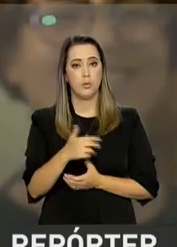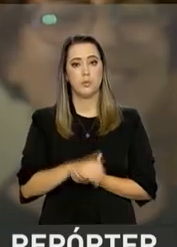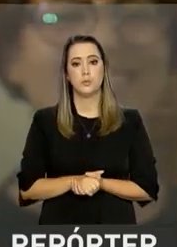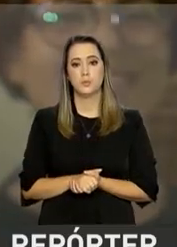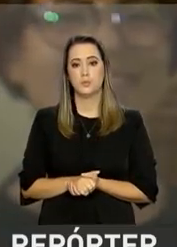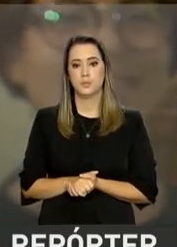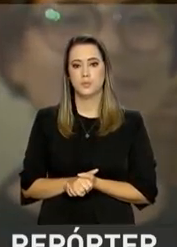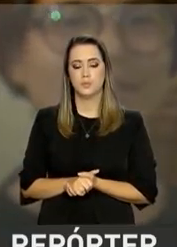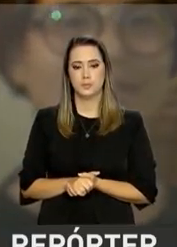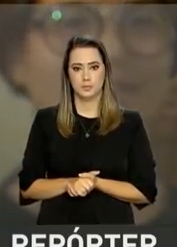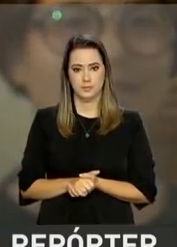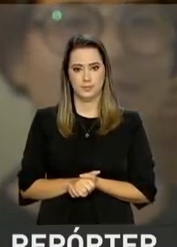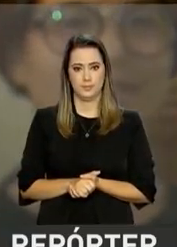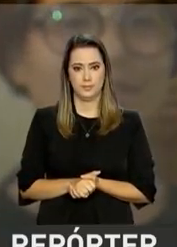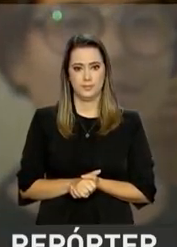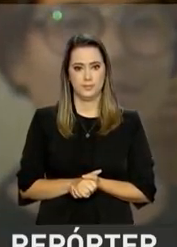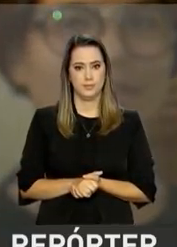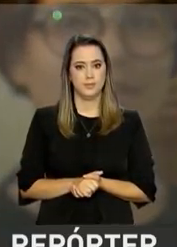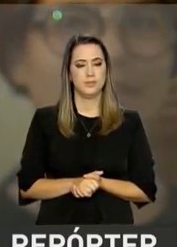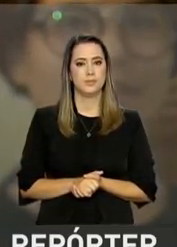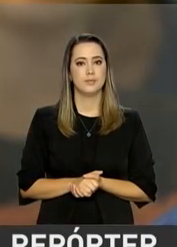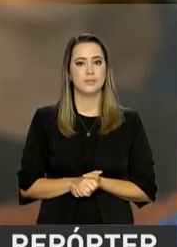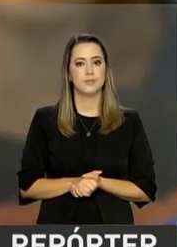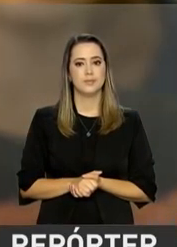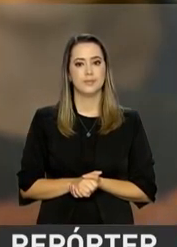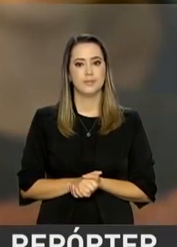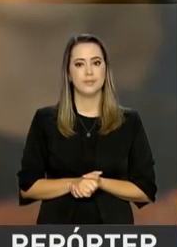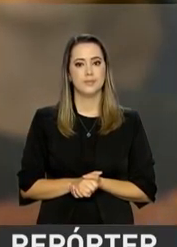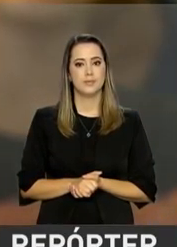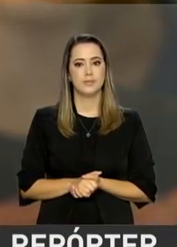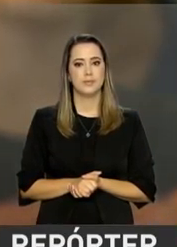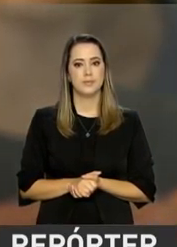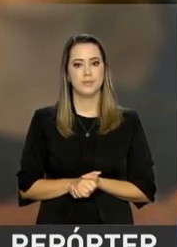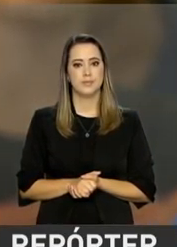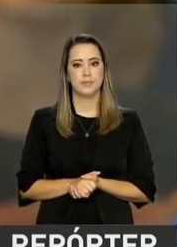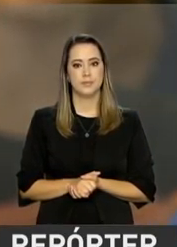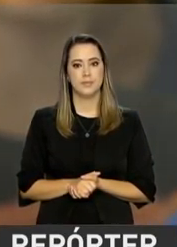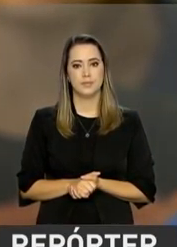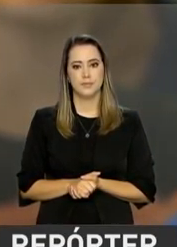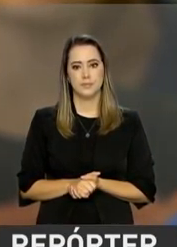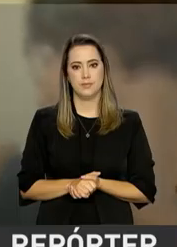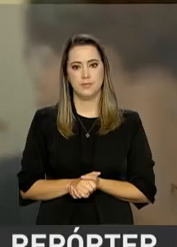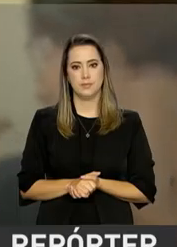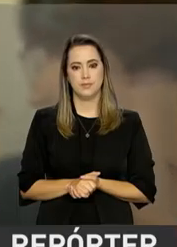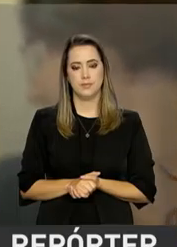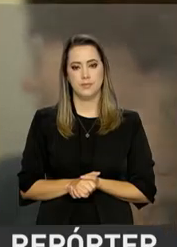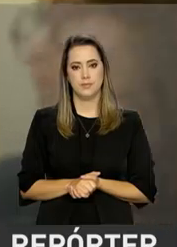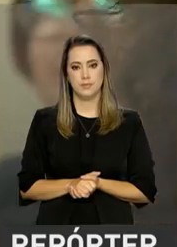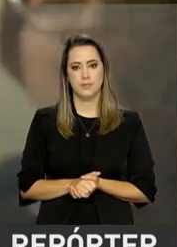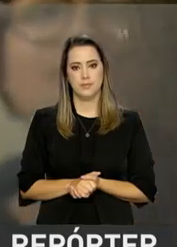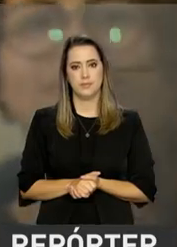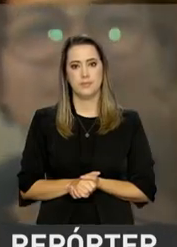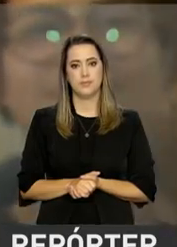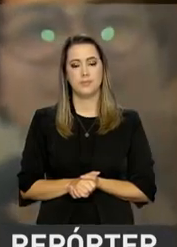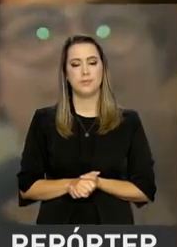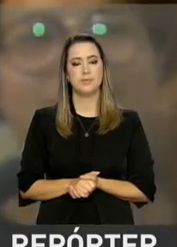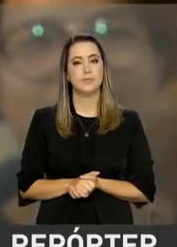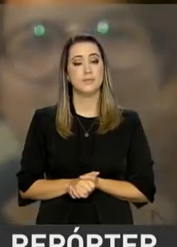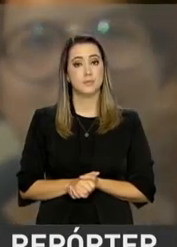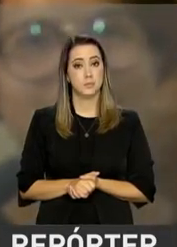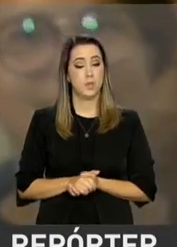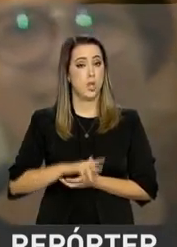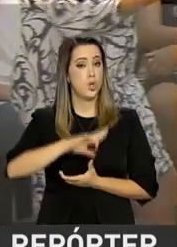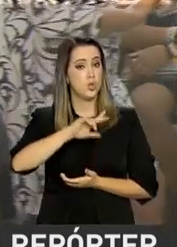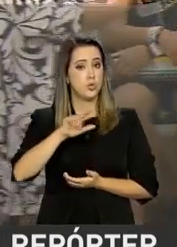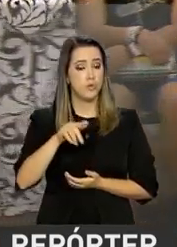Brasilia. Minasan, Brasilia ni yokoso gozaimasu. Hi guys and welcome to Brasilia. Salut, salut tout le monde, bienvenue à